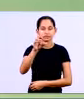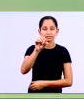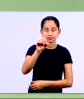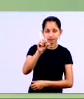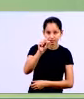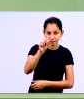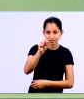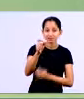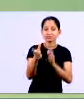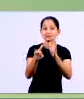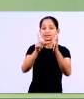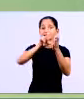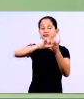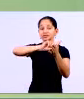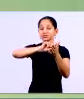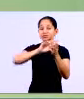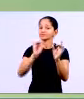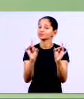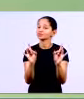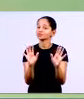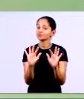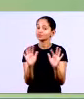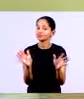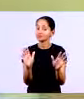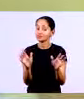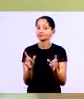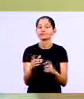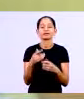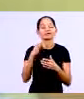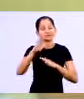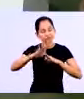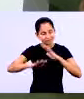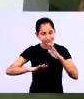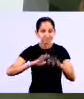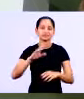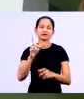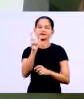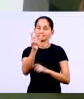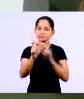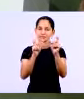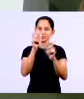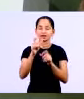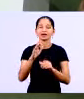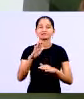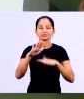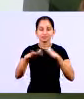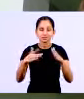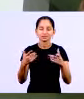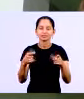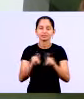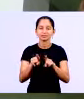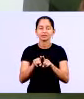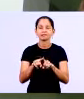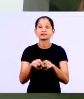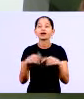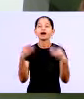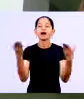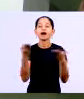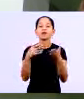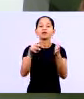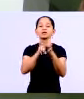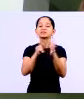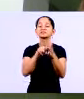a anterior é diferente, Isso. né? Aí você só vogal. dobra, terminar Isso, com uma vogal, e você dobra. Aqui também não tem mais